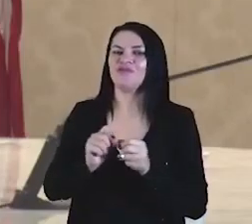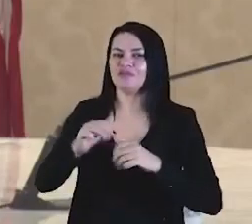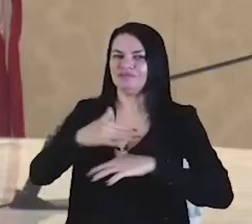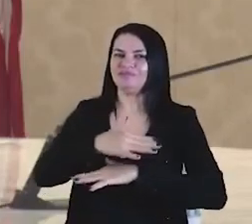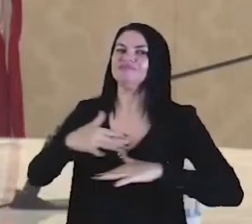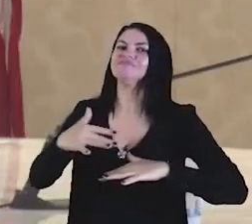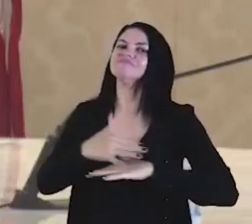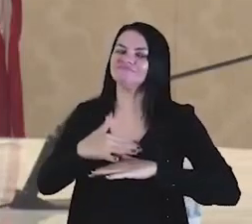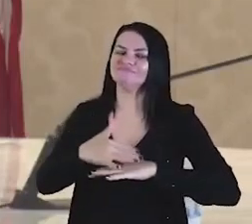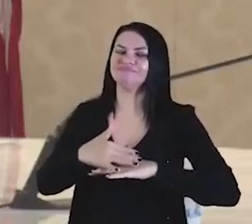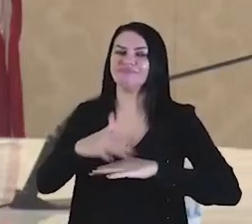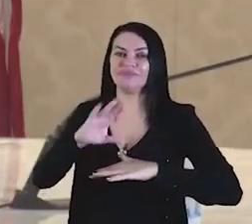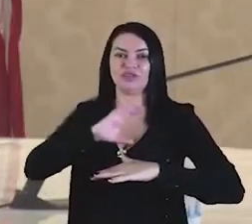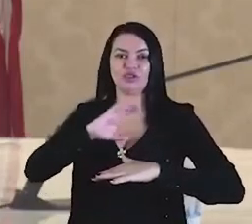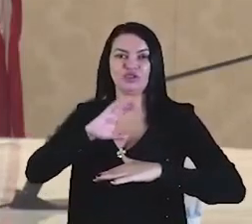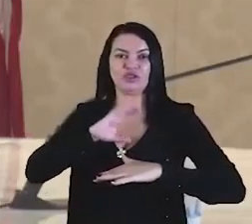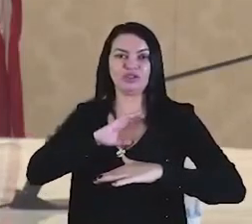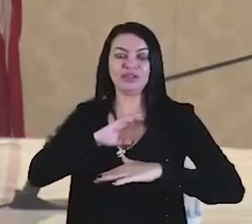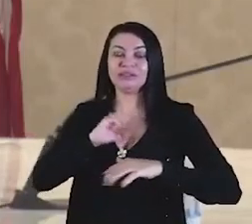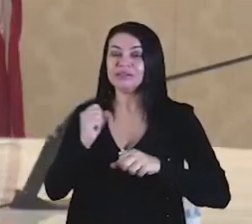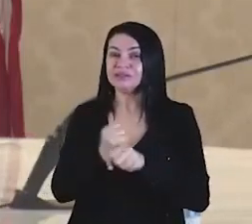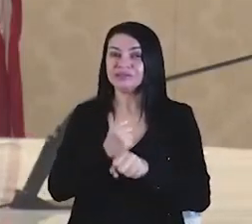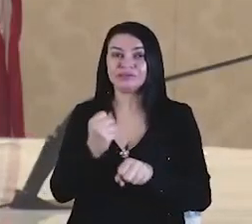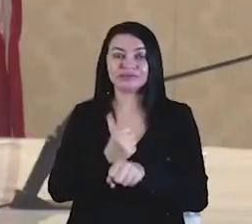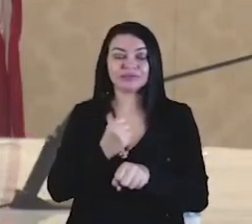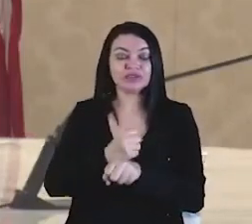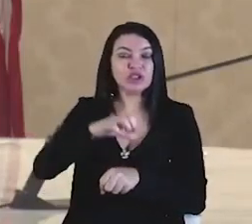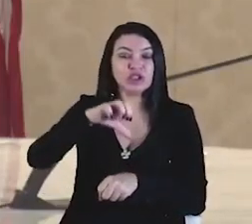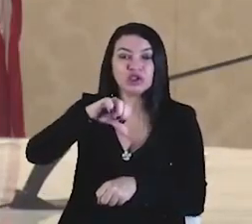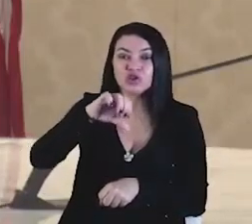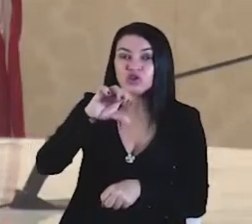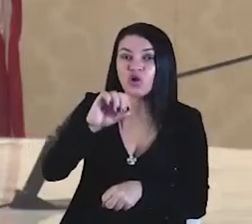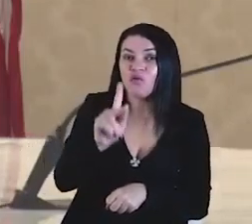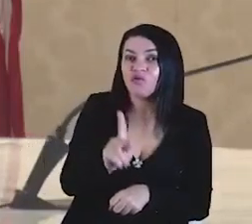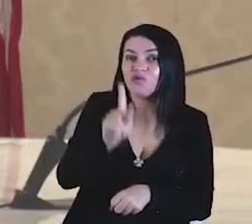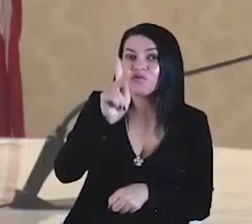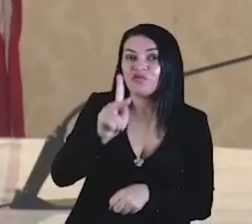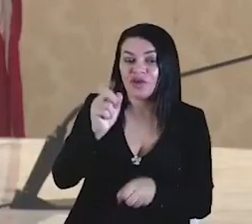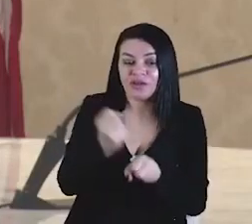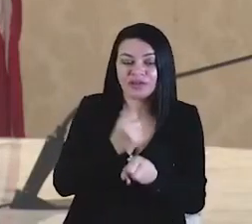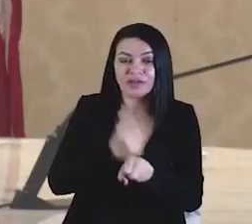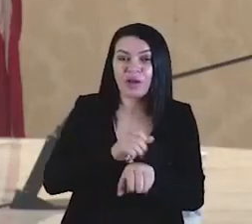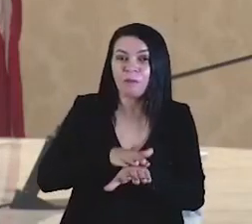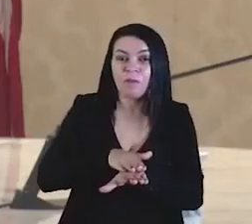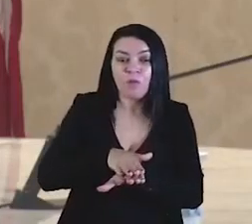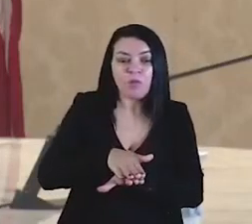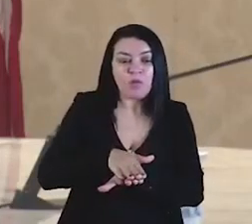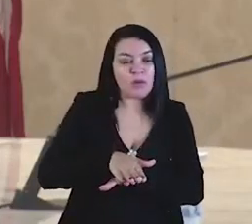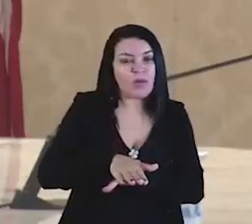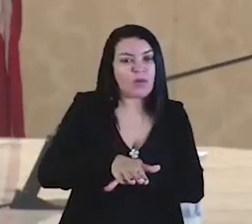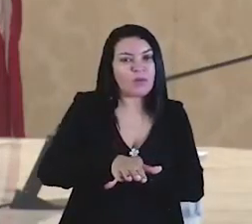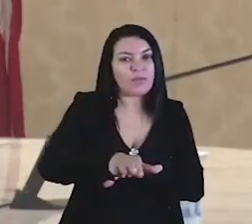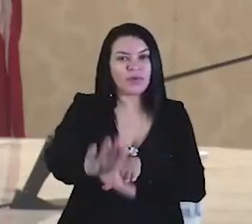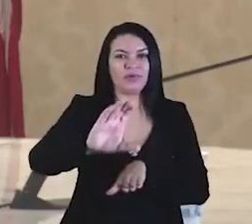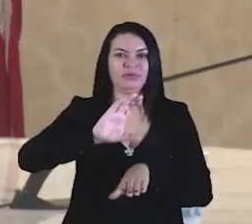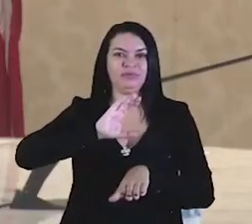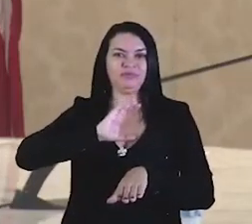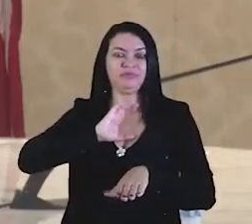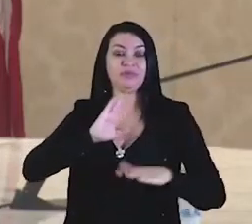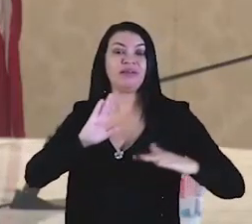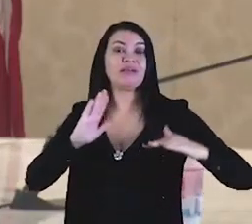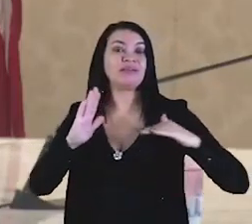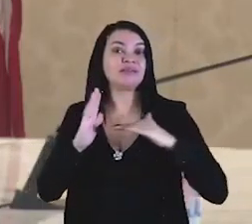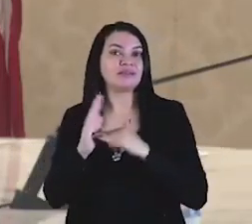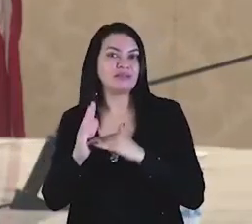e enquanto anunciavam em solenidade virtual as obras para a cidade de Caxias o governador Flávio Dino que estava ladeado